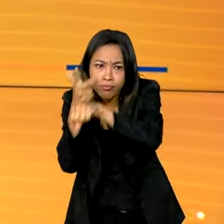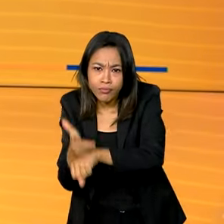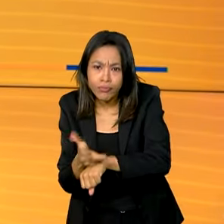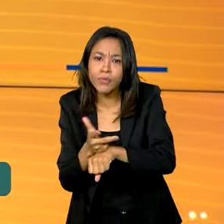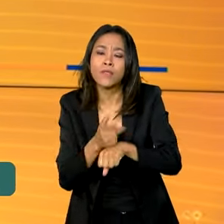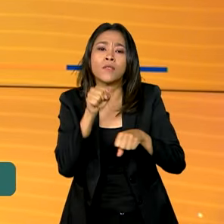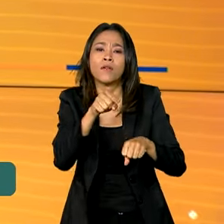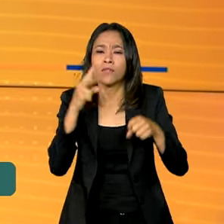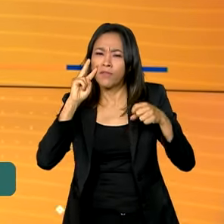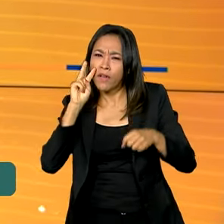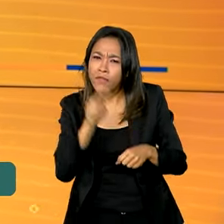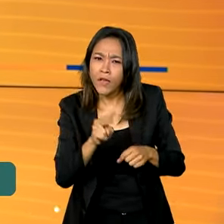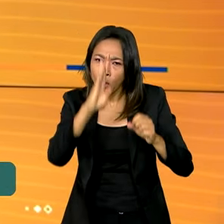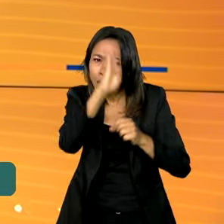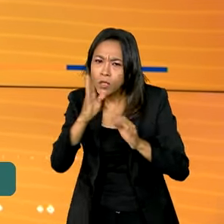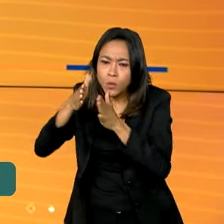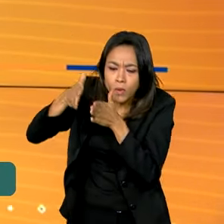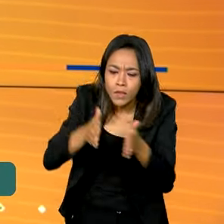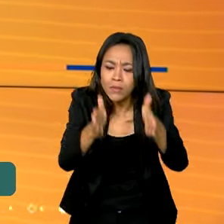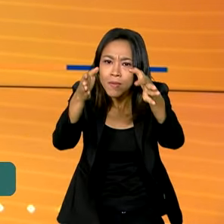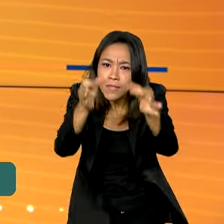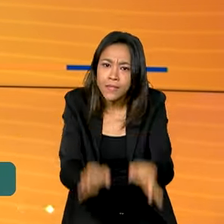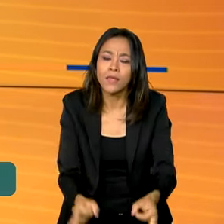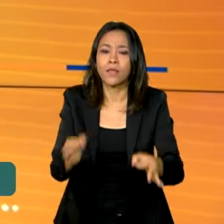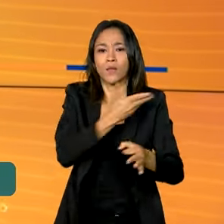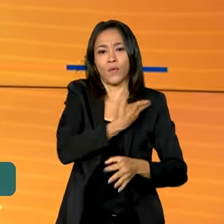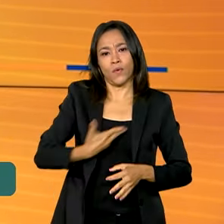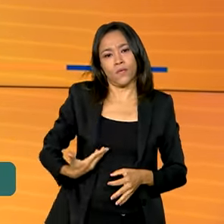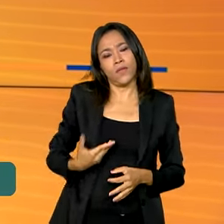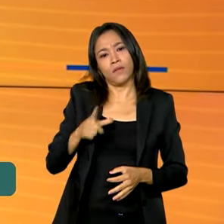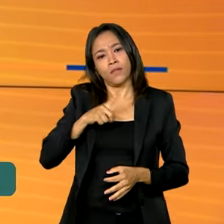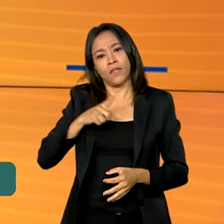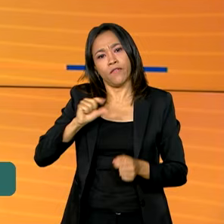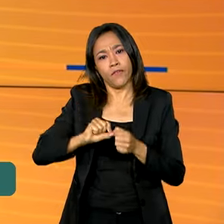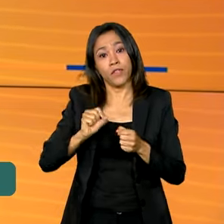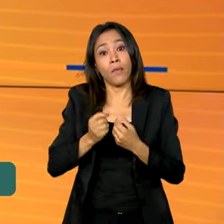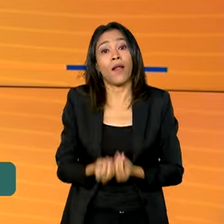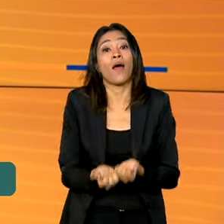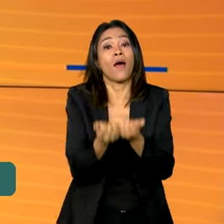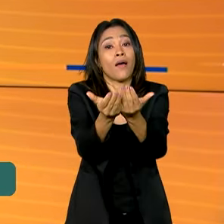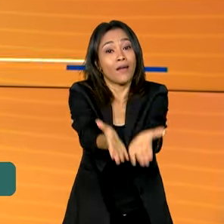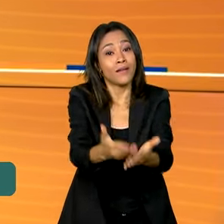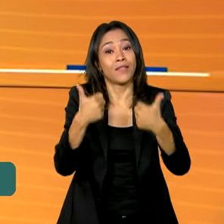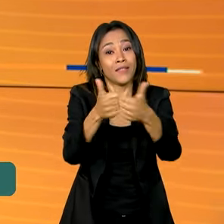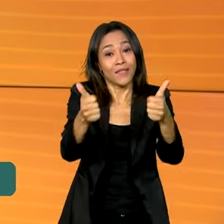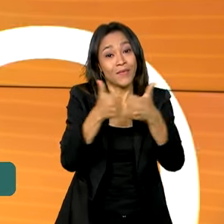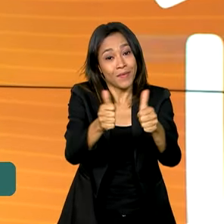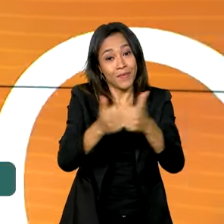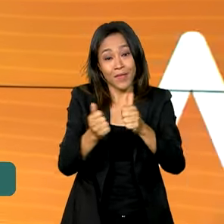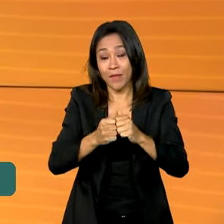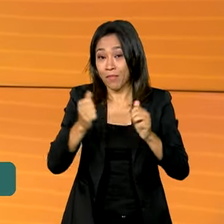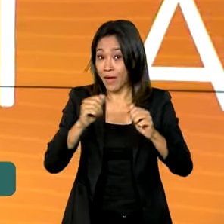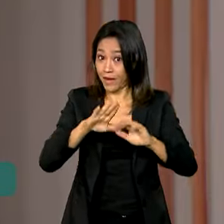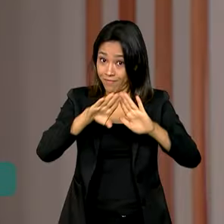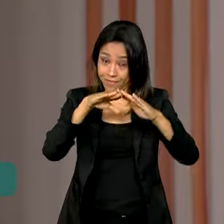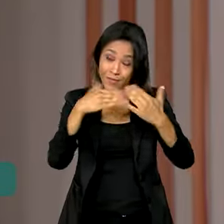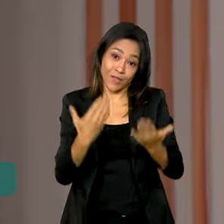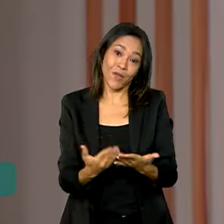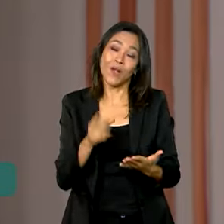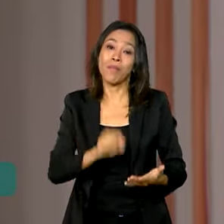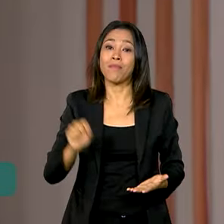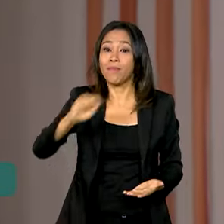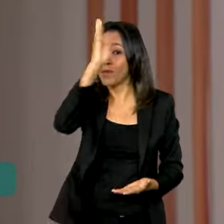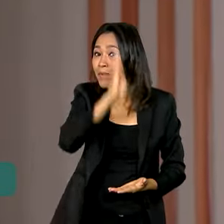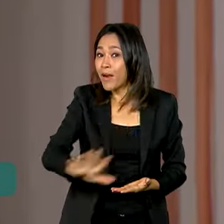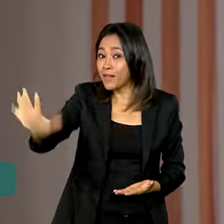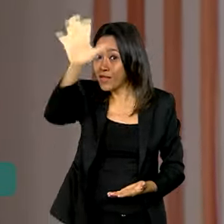Você vai ver agora o que o governo federal tem feito para garantir transporte escolar para estudantes de todo o país. Aqui